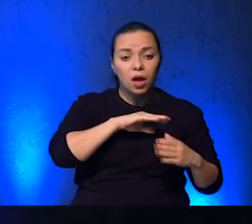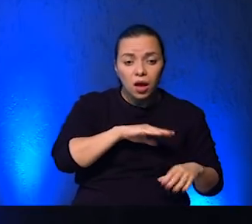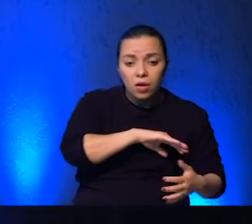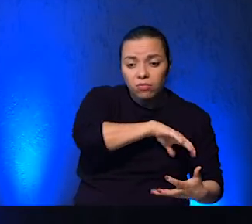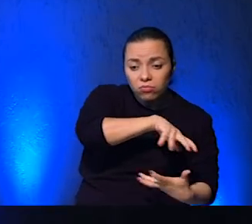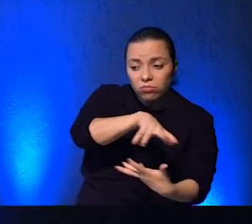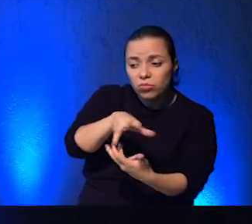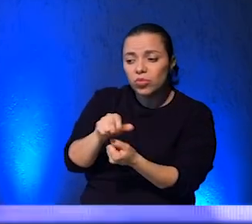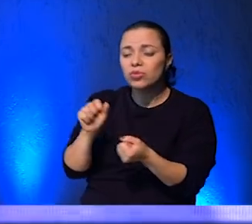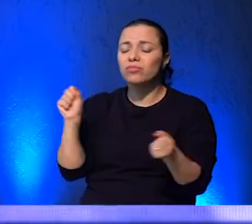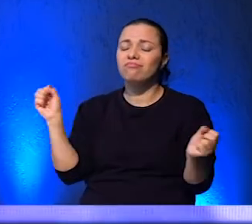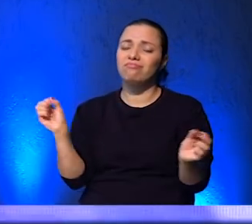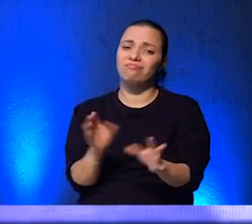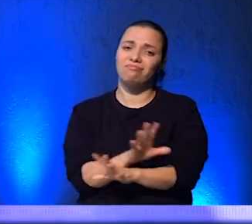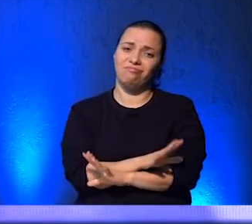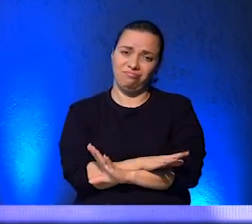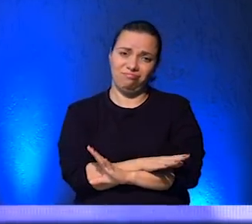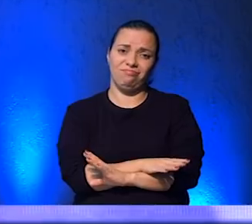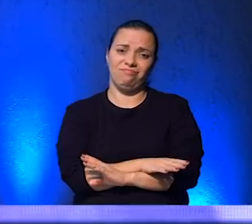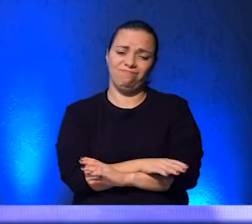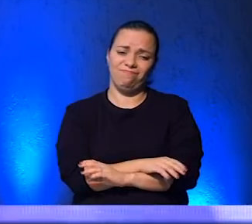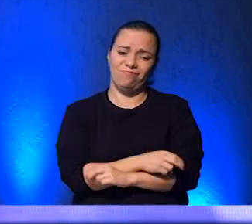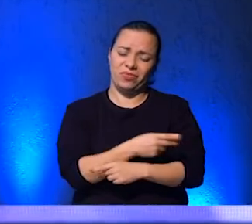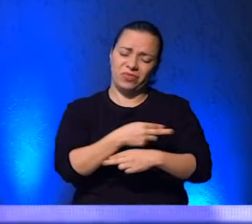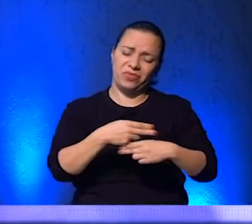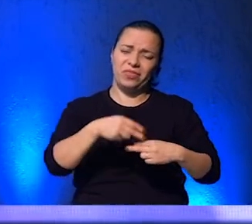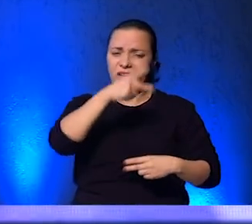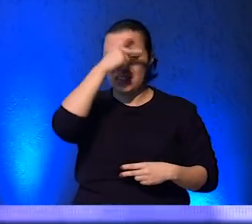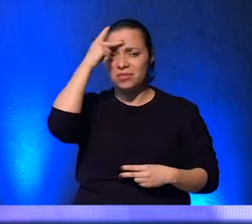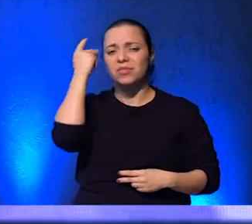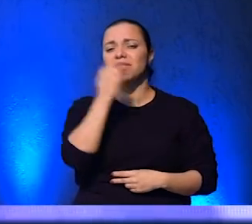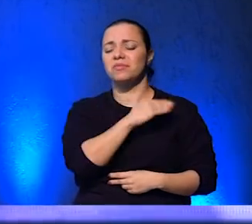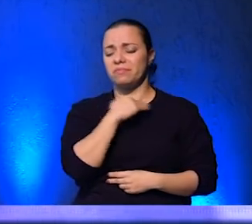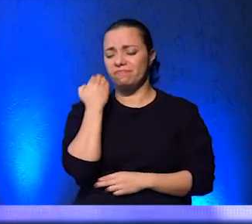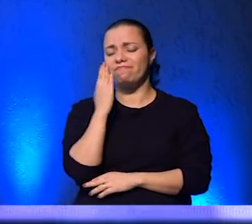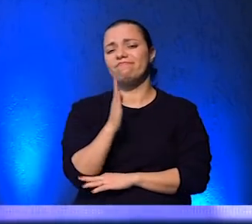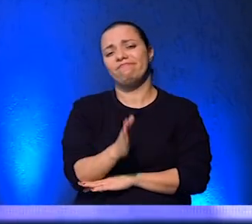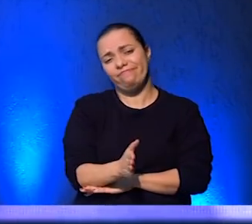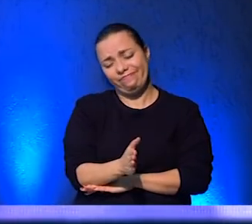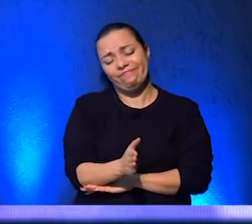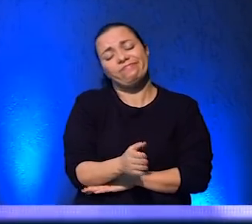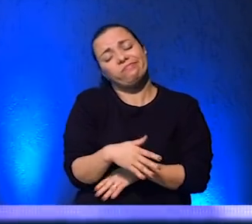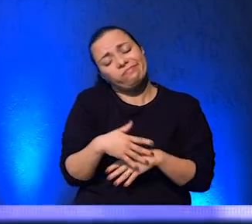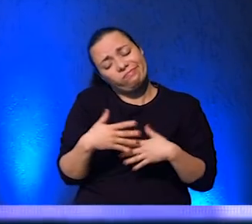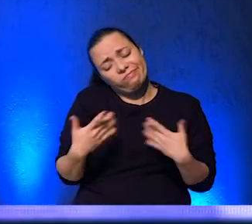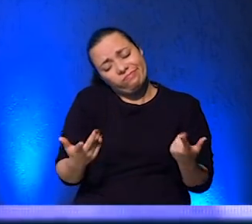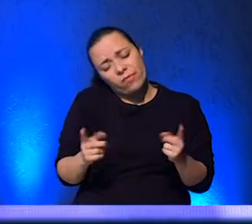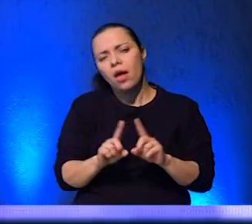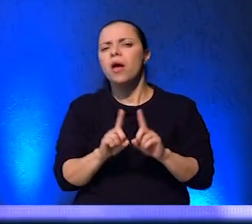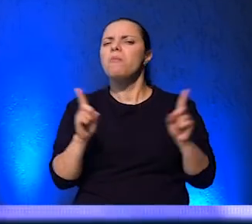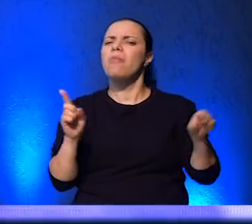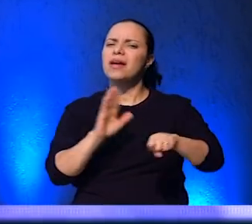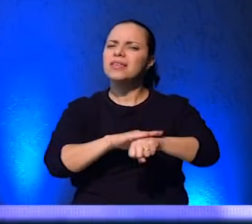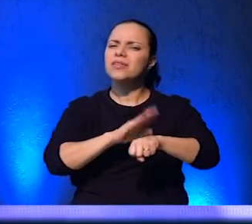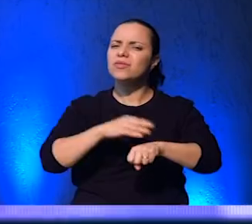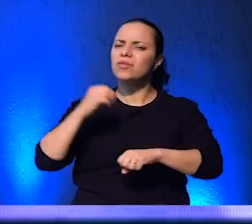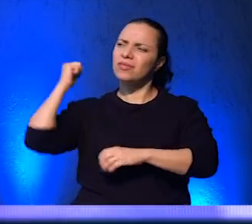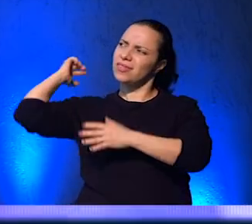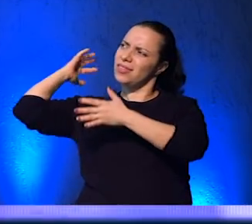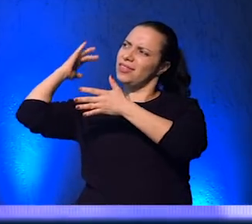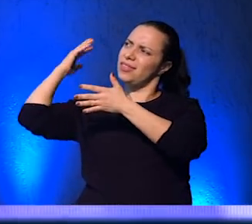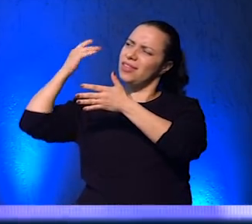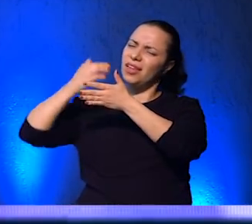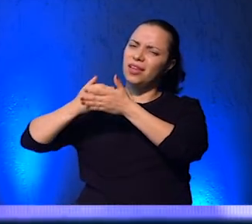partiu nesse período e na época de noé noé viveu o momento talvez dos maiores